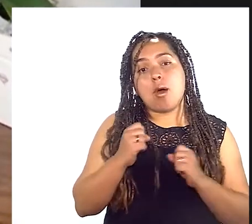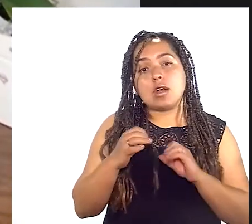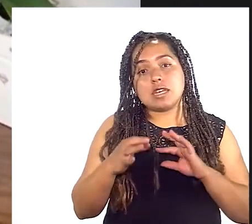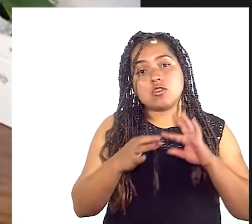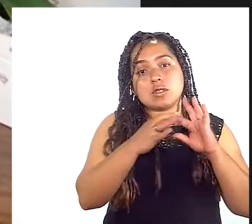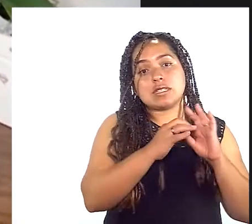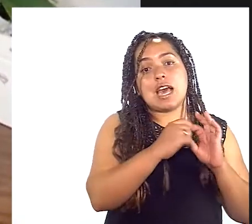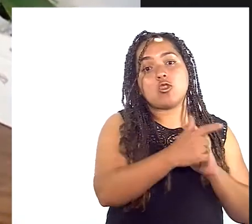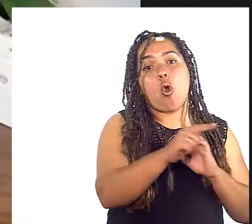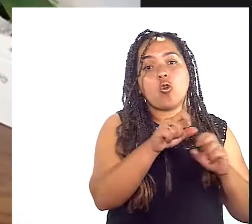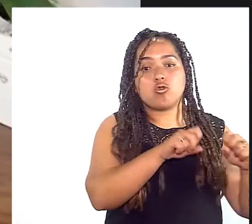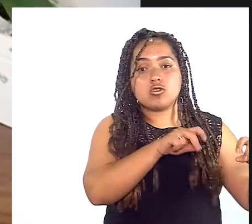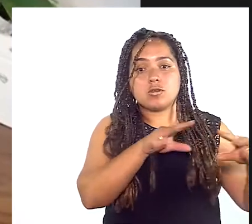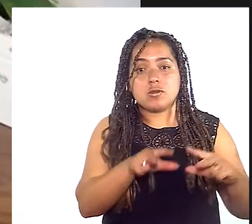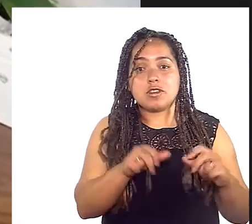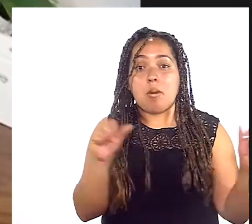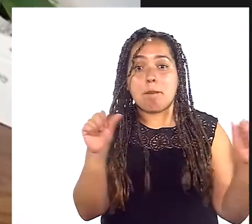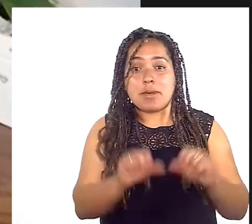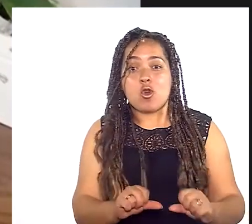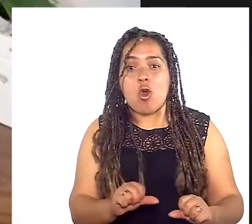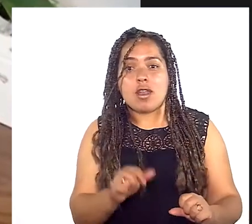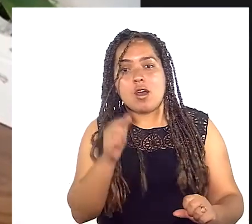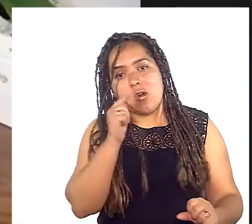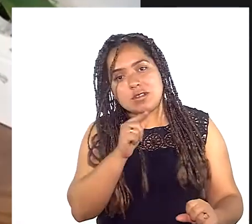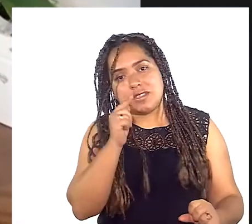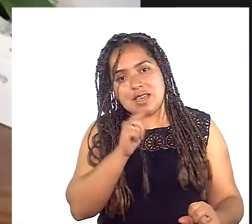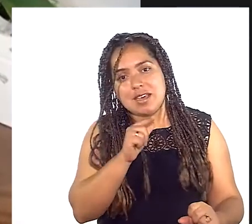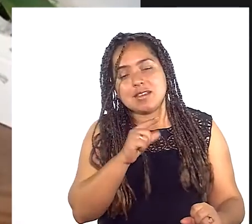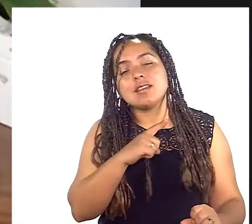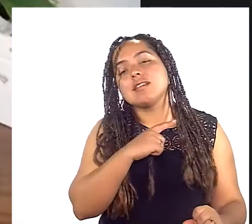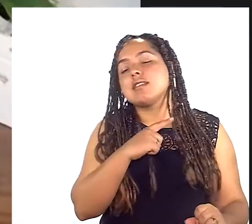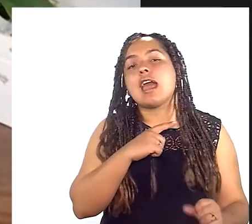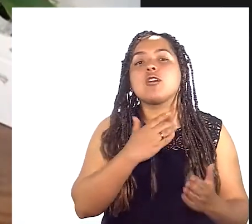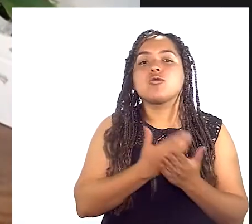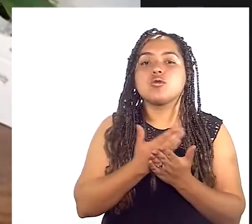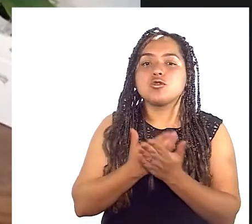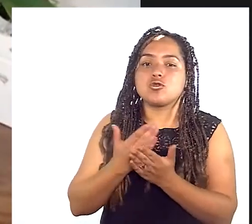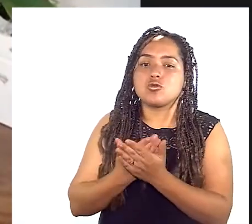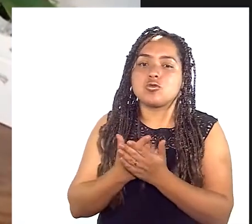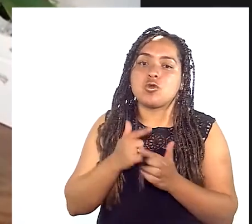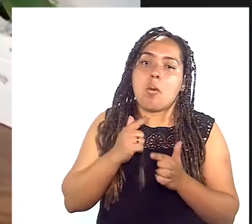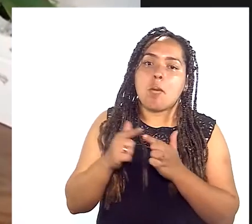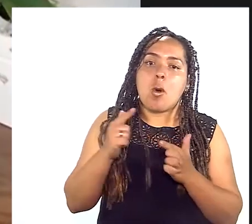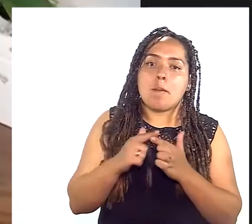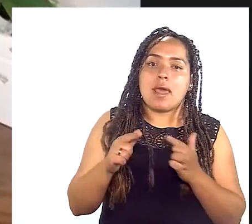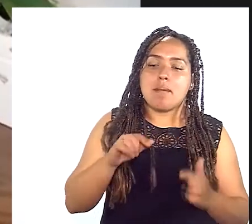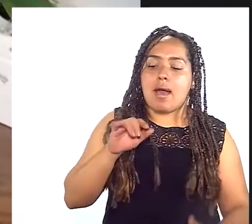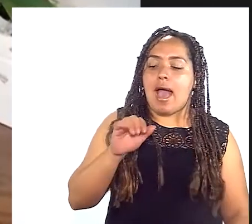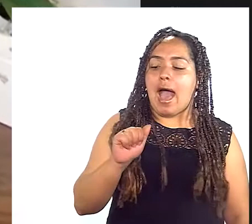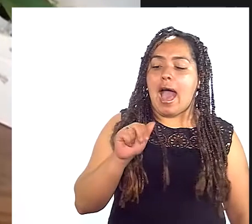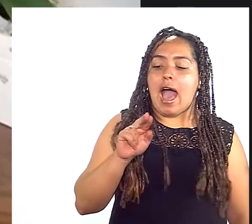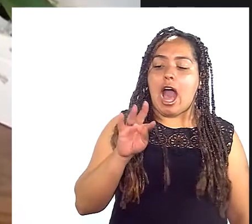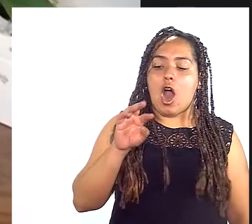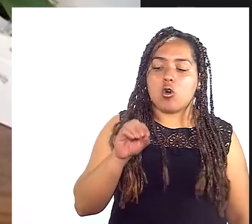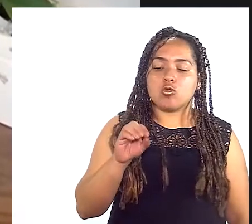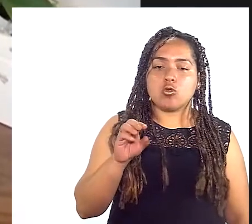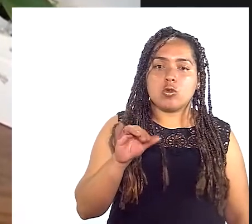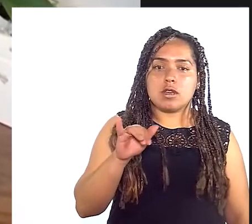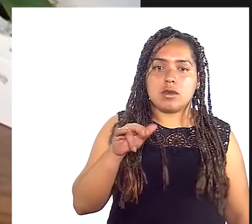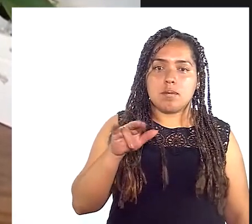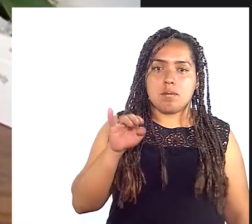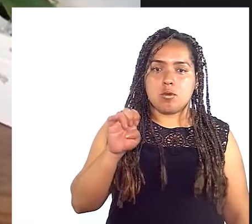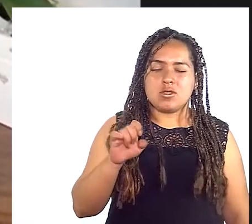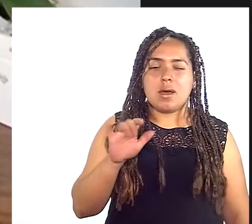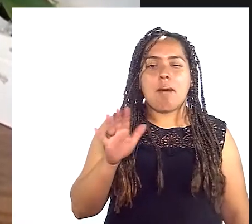ela pode ser associada a processos infecciosos de outros vírus, por exemplo, de uma alteração autoimune, né, de um distúrbio